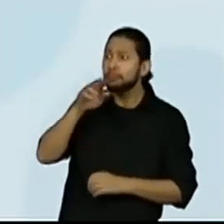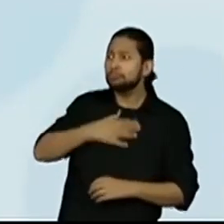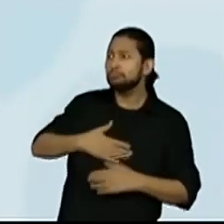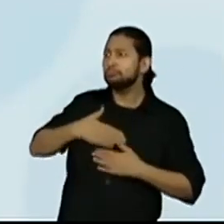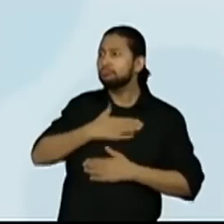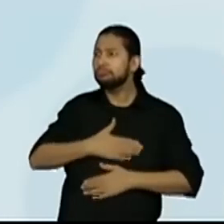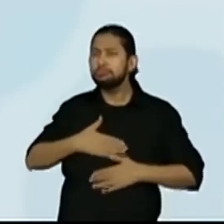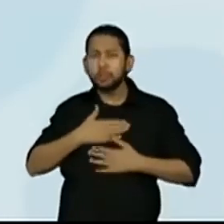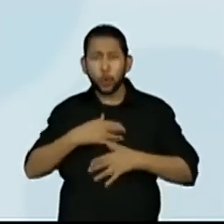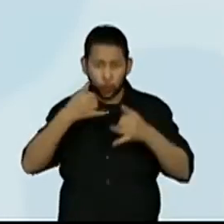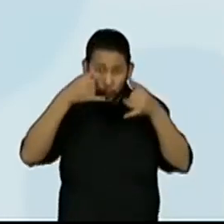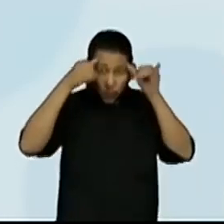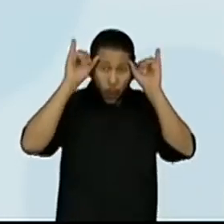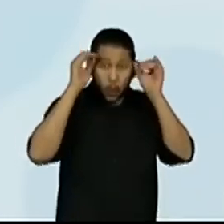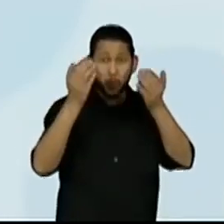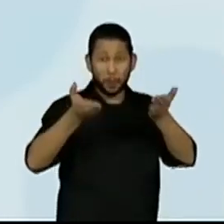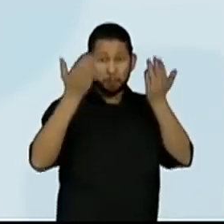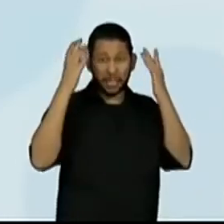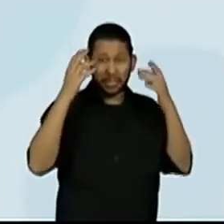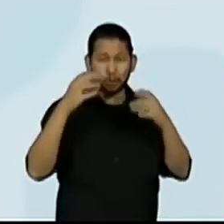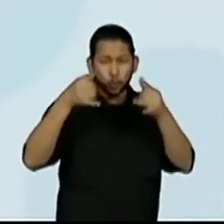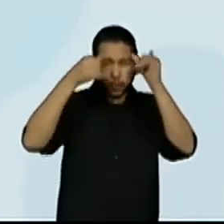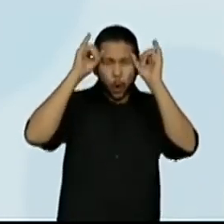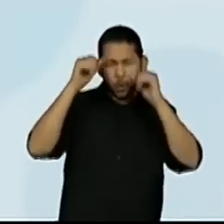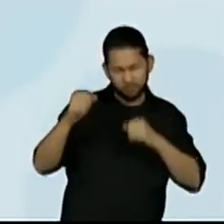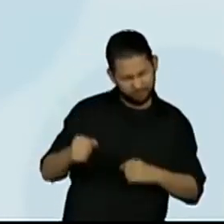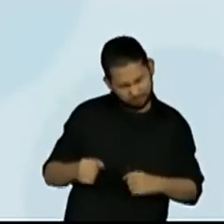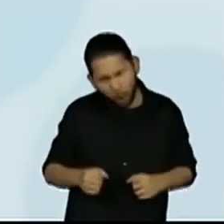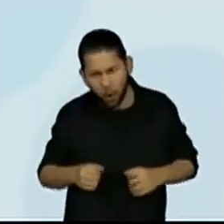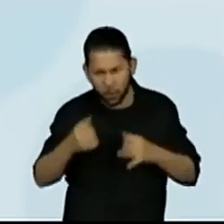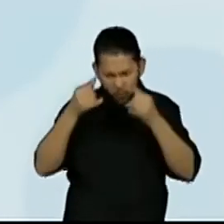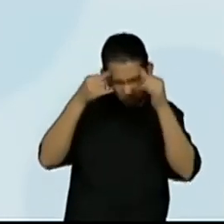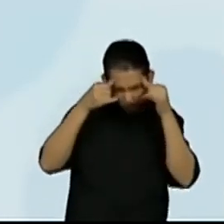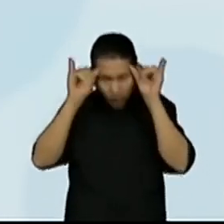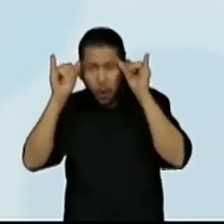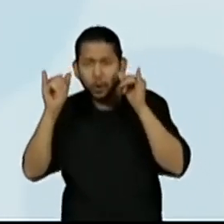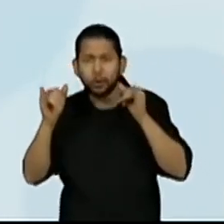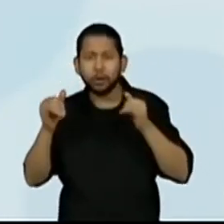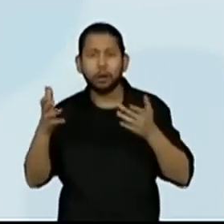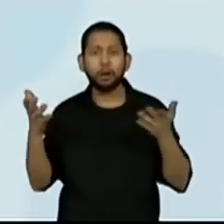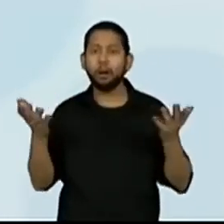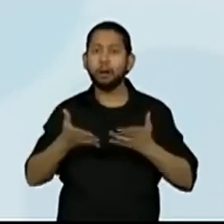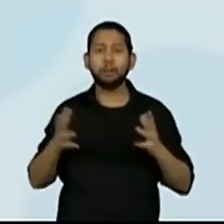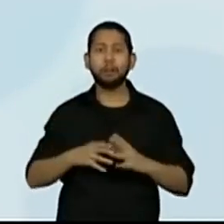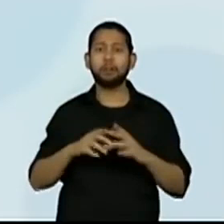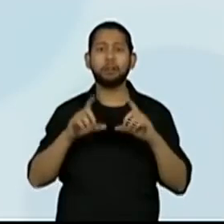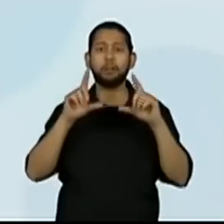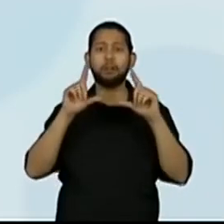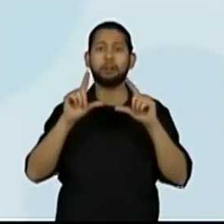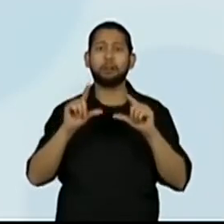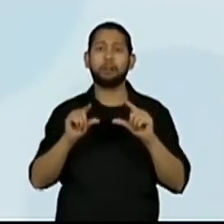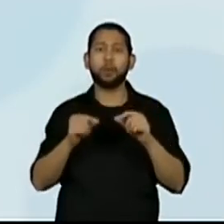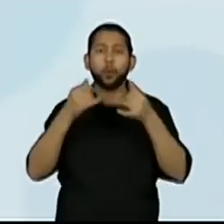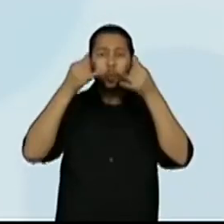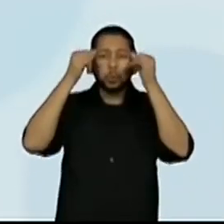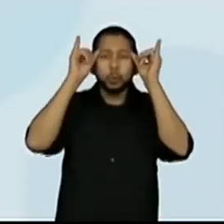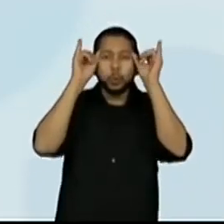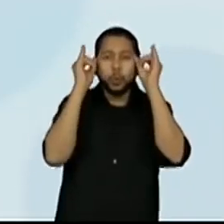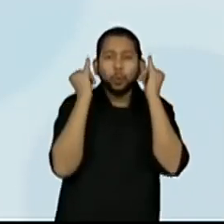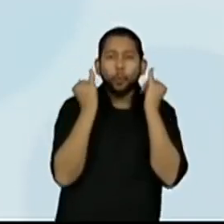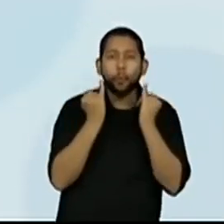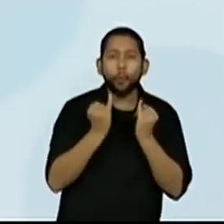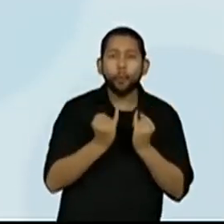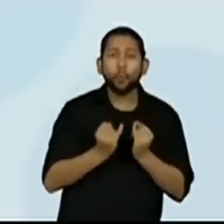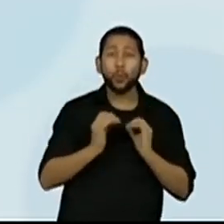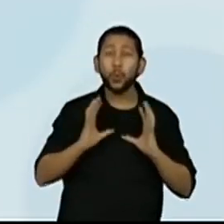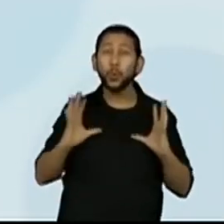Os touros que nas fazendas entravam em lutas tremendas, hoje vão mais ao campo, nem vão mais ao campo. É um sítio de